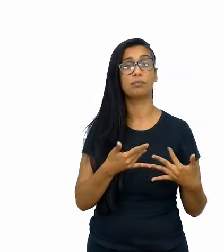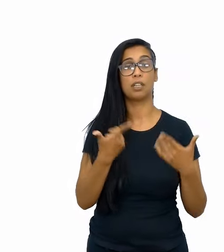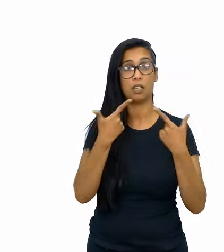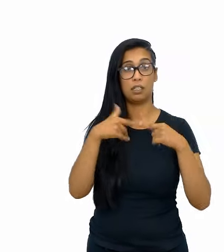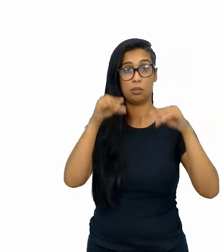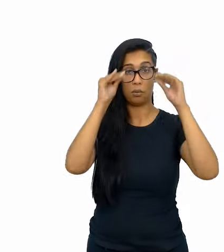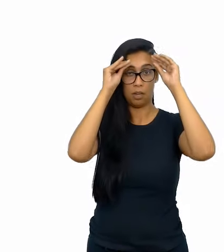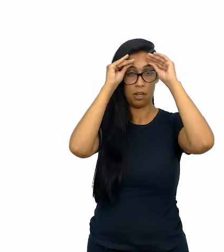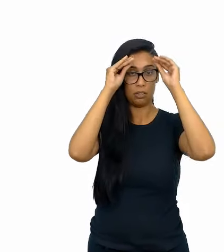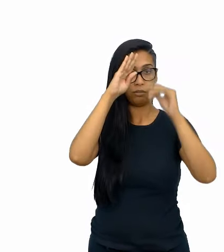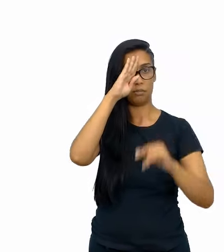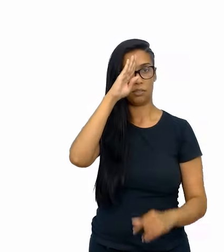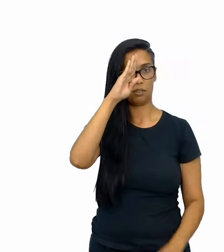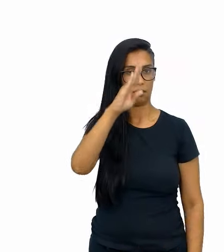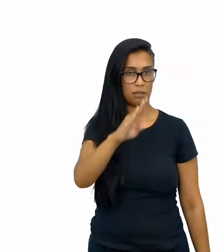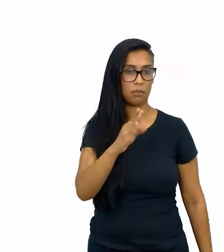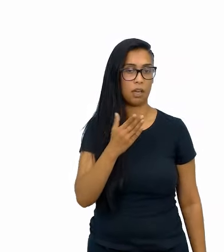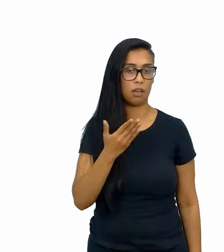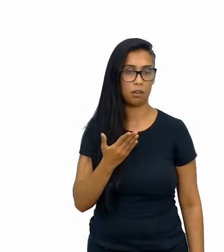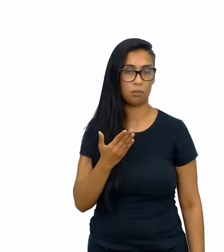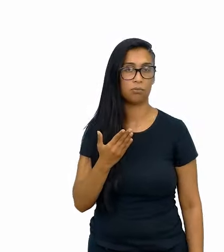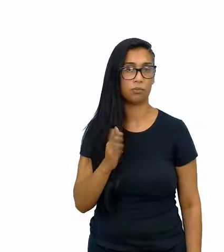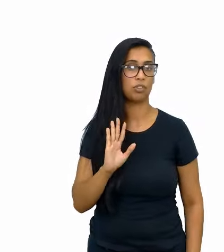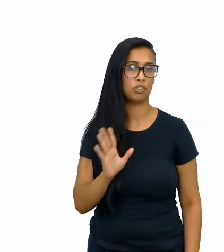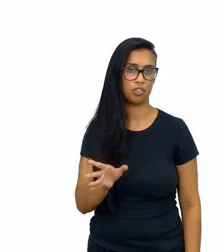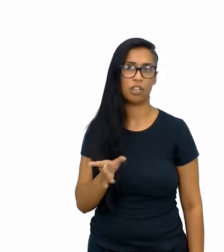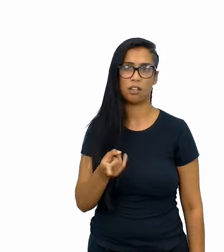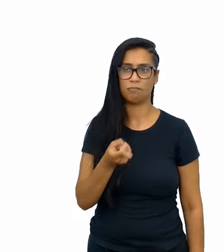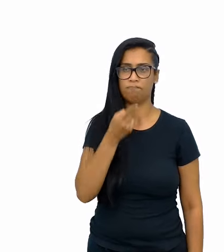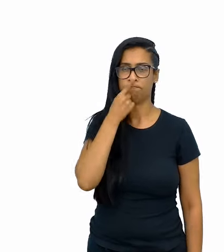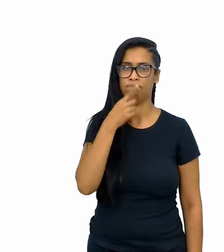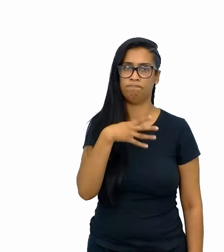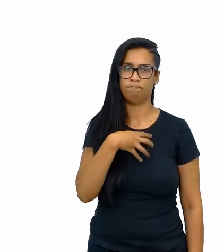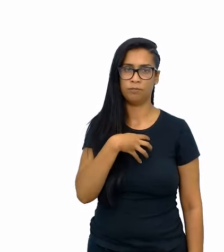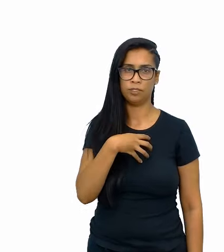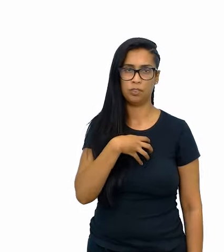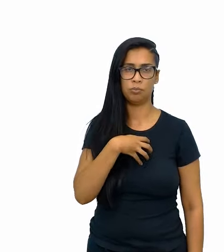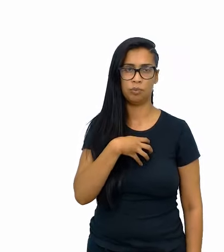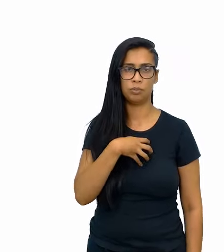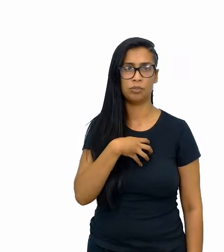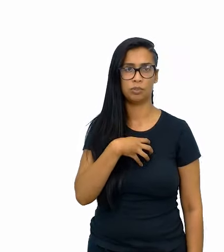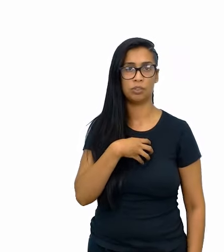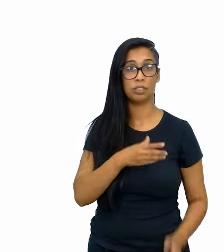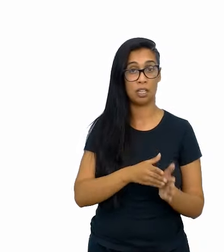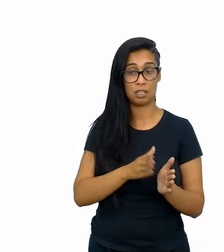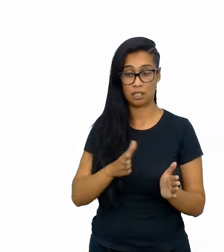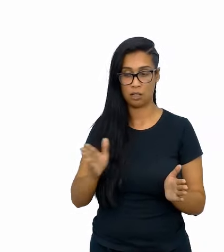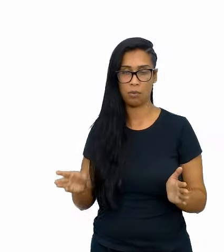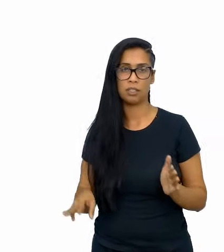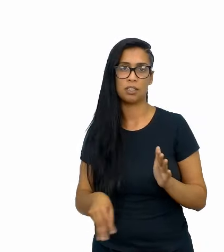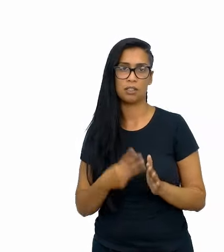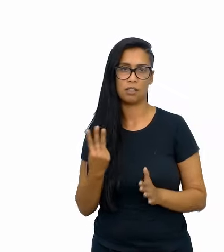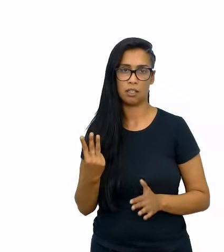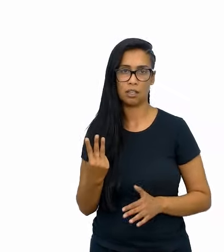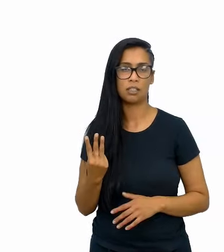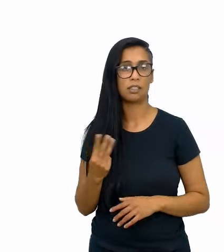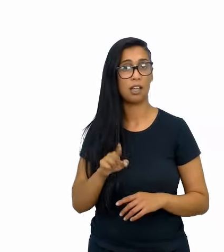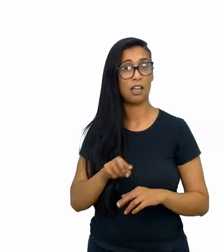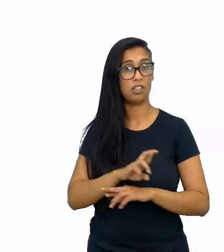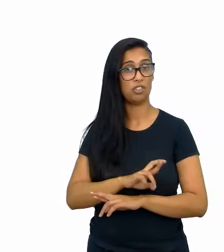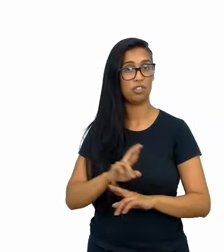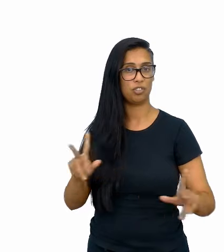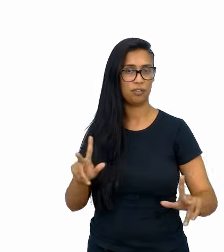para reescrever uma fábula, que nós vimos lá na sequência 3, é muito diferente do que eu vou utilizar para produzir um relatório